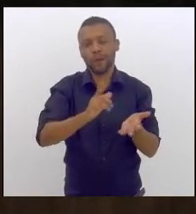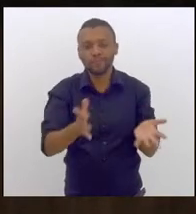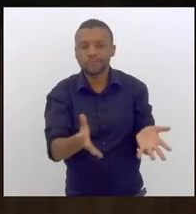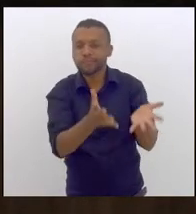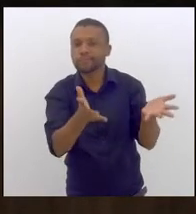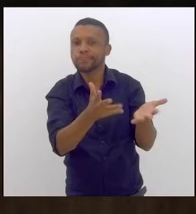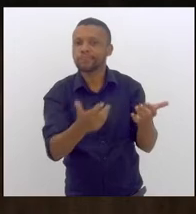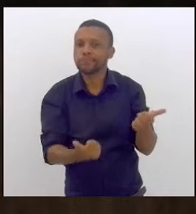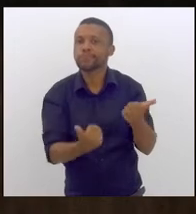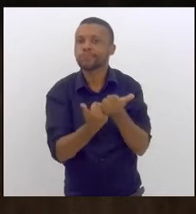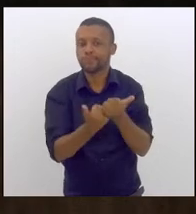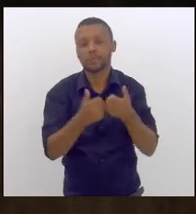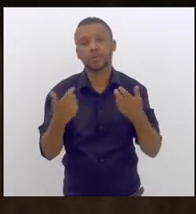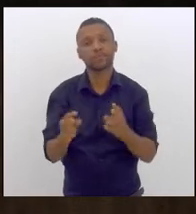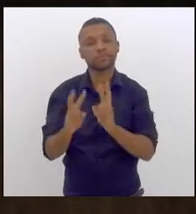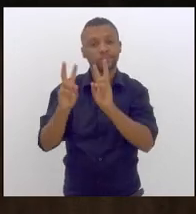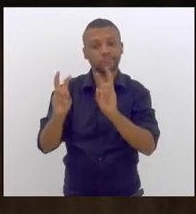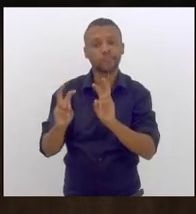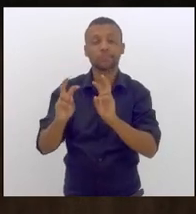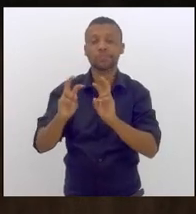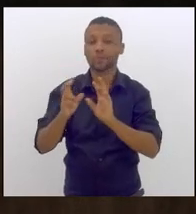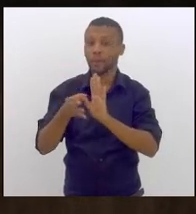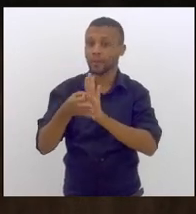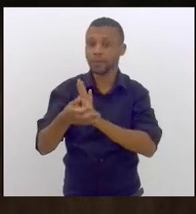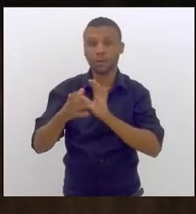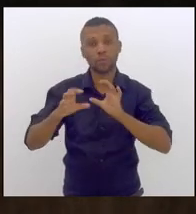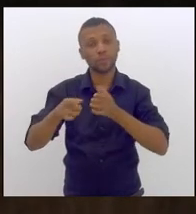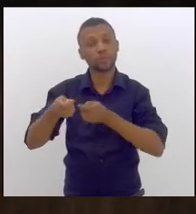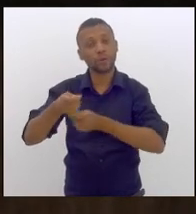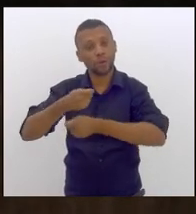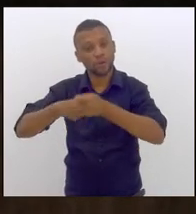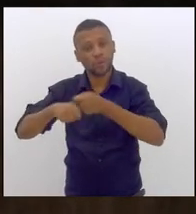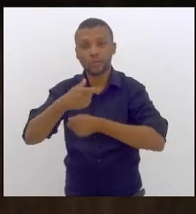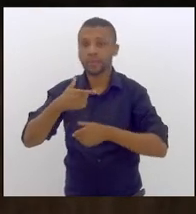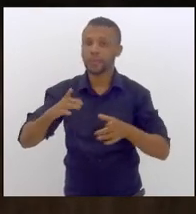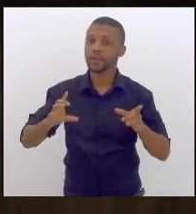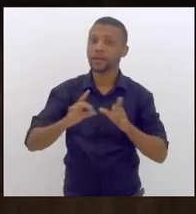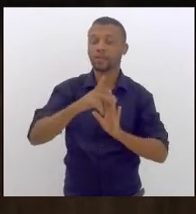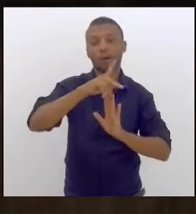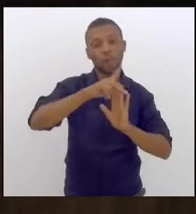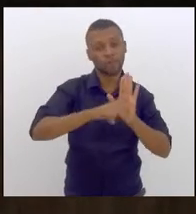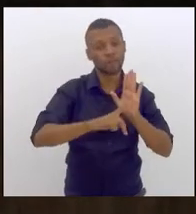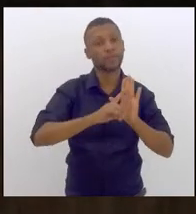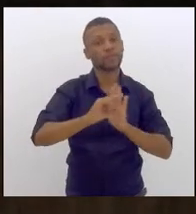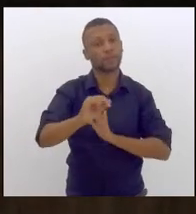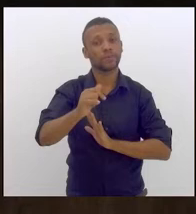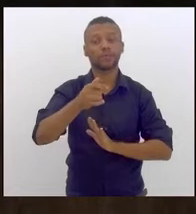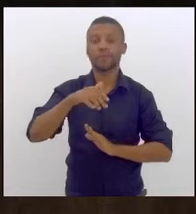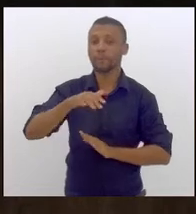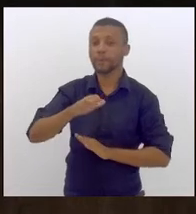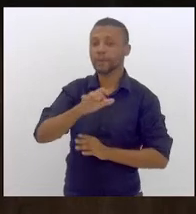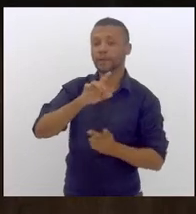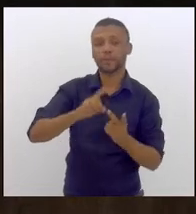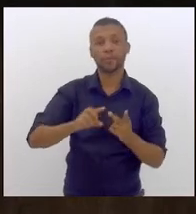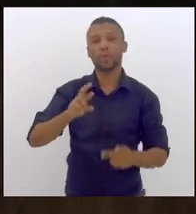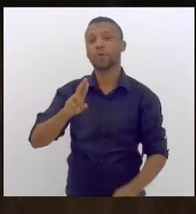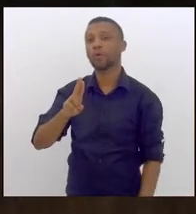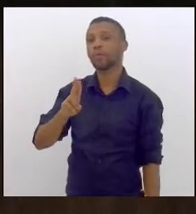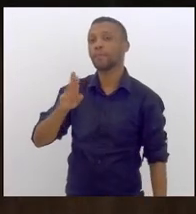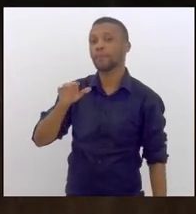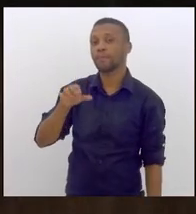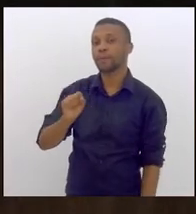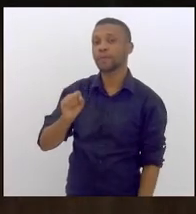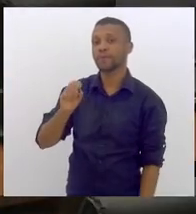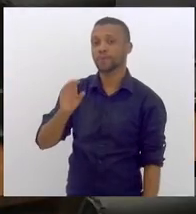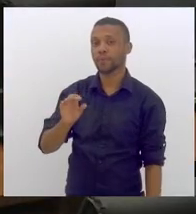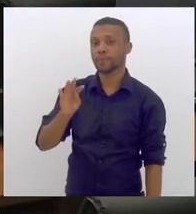quero dizer que, no mérito, o parecer da Comissão de Economia ao projeto do Mink e do Rubens Bontempo é amplamente favorável,